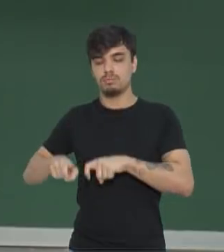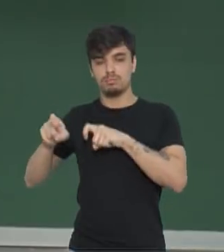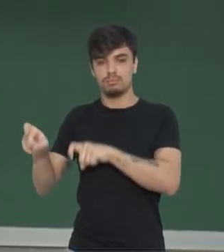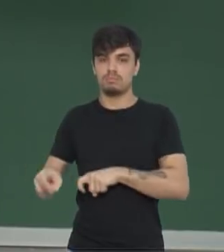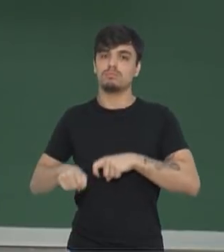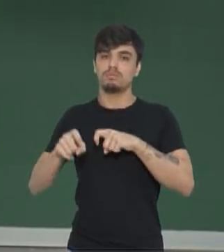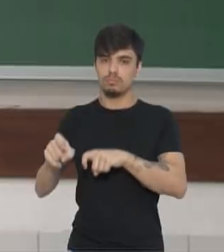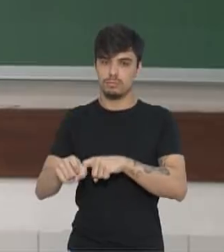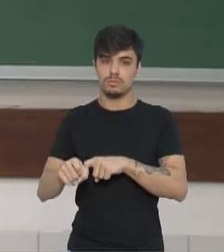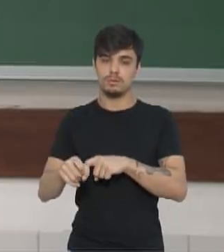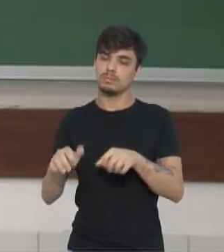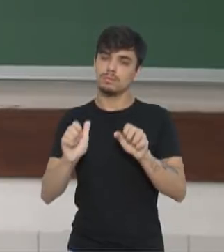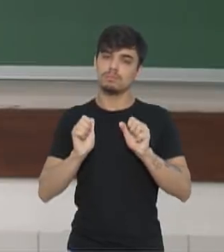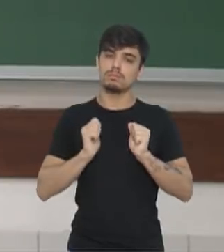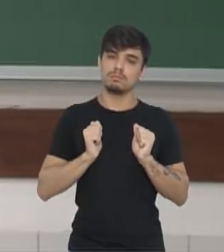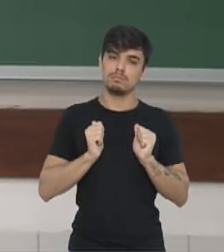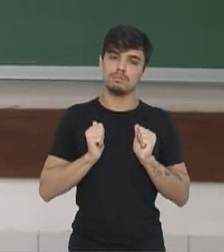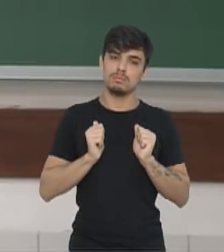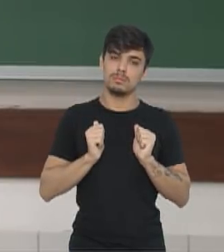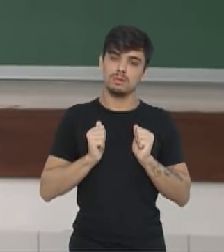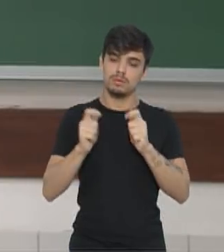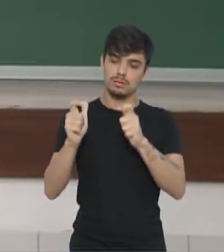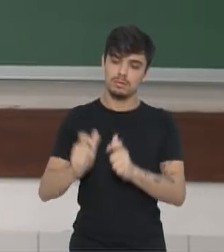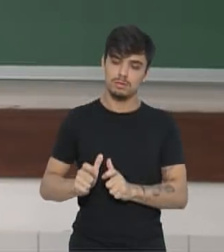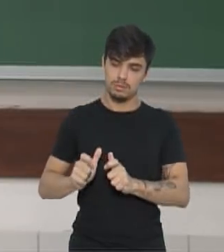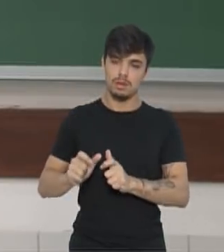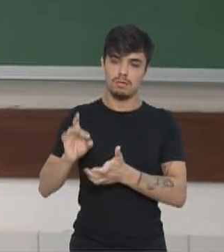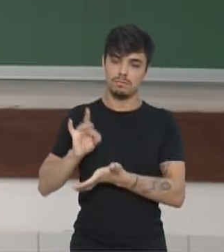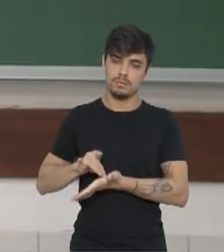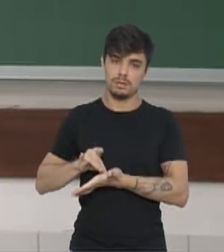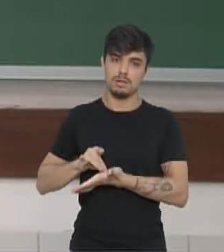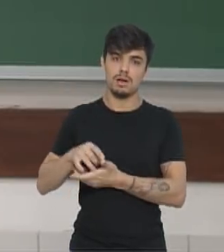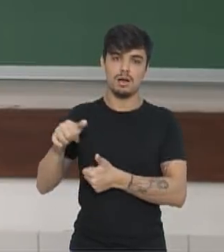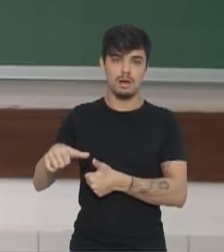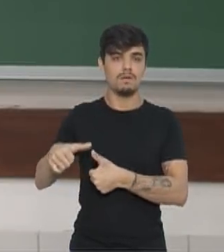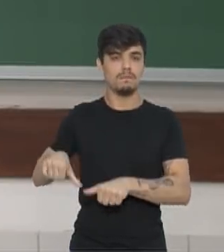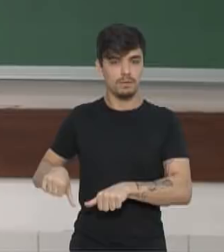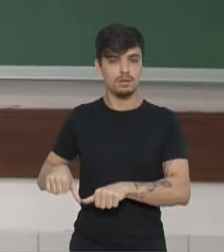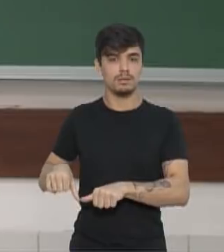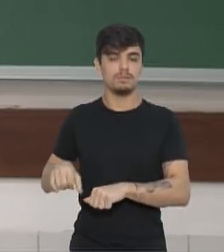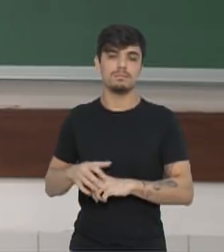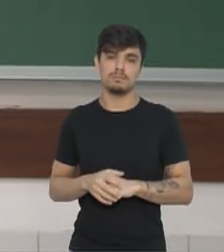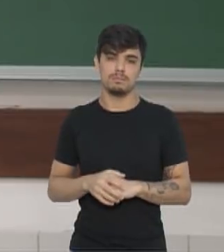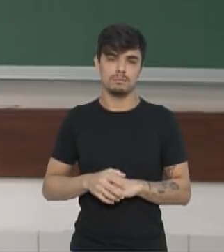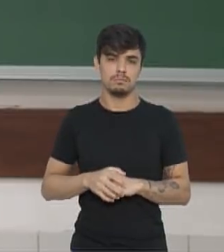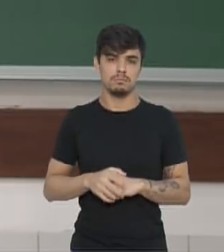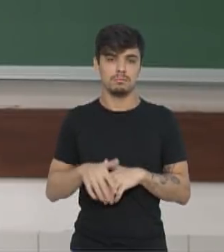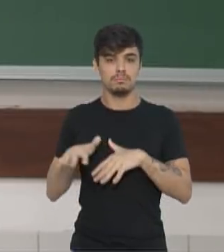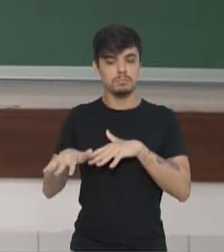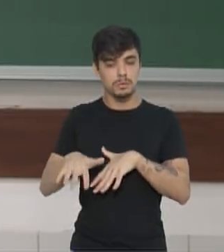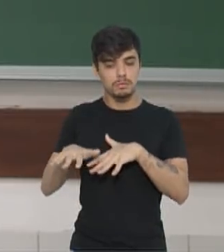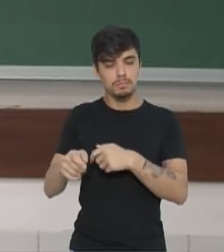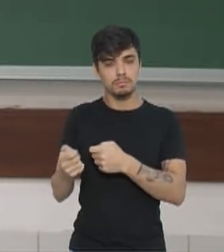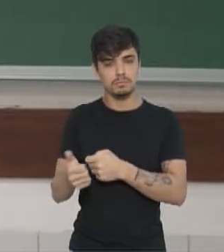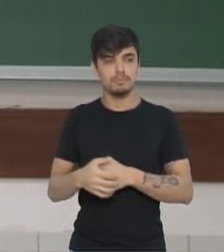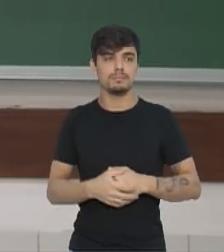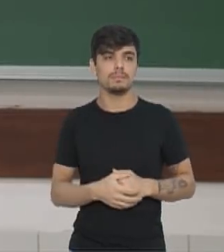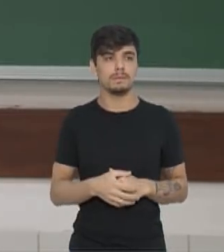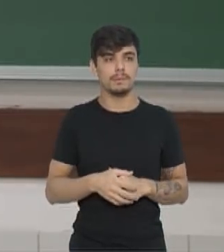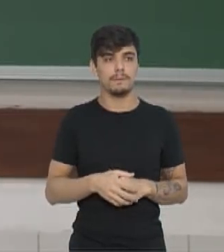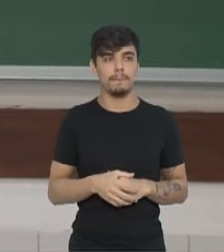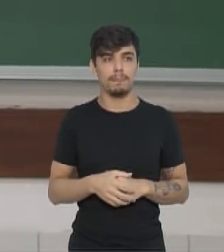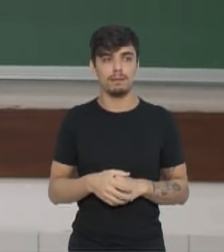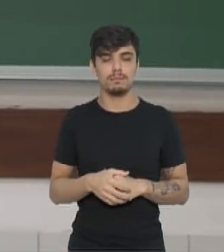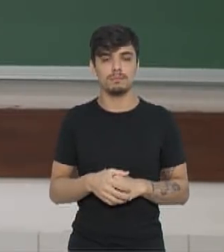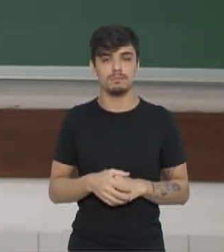se sedentarizaram, passaram a ocupar um espaço mais fixo, tendo menos movimento, certo? Geralmente